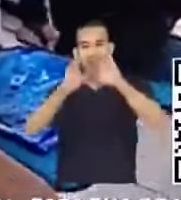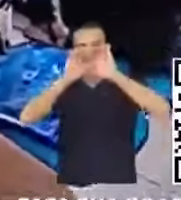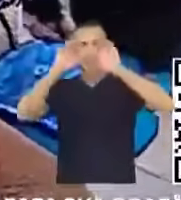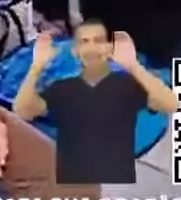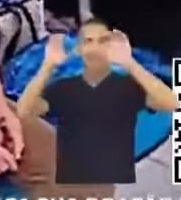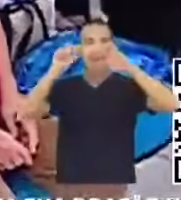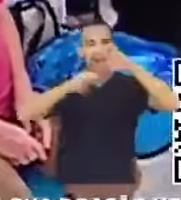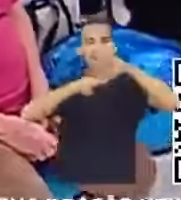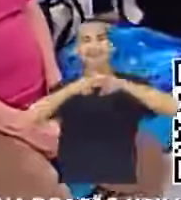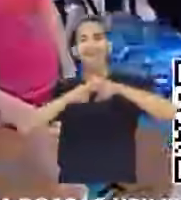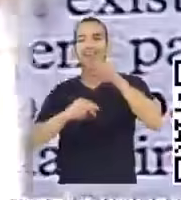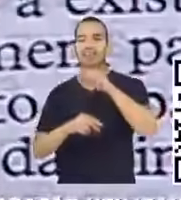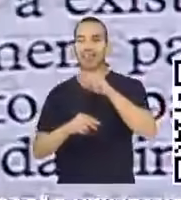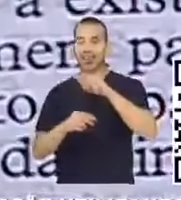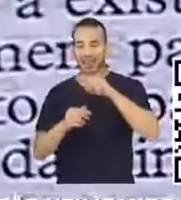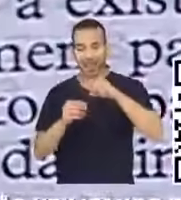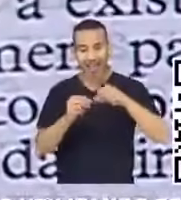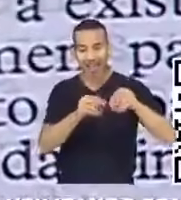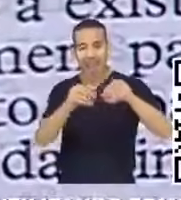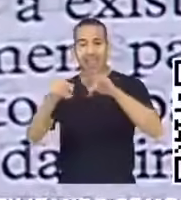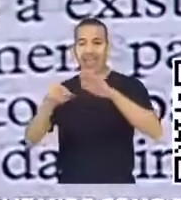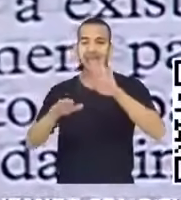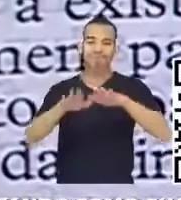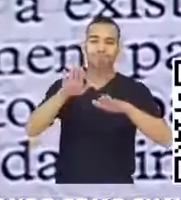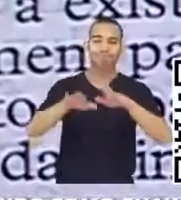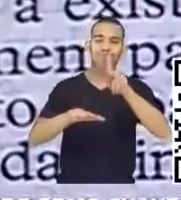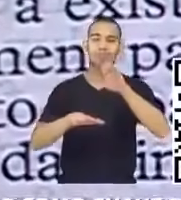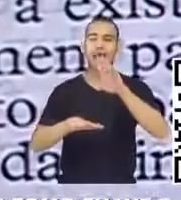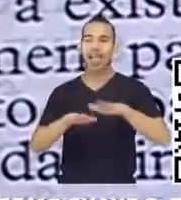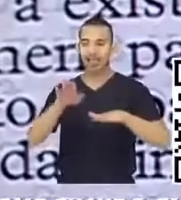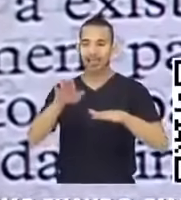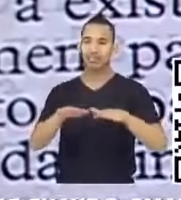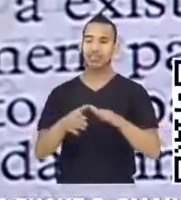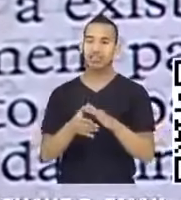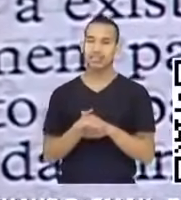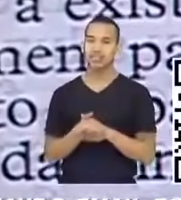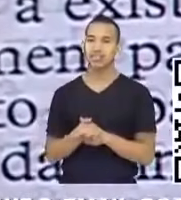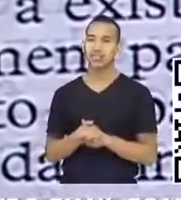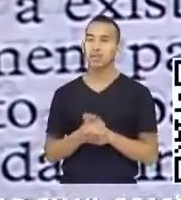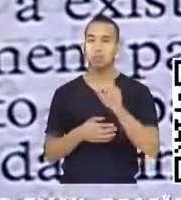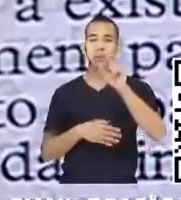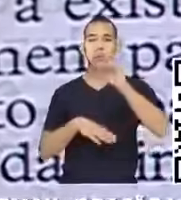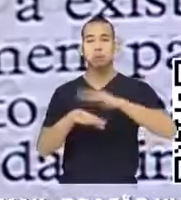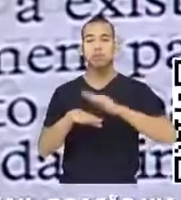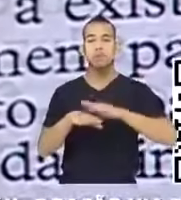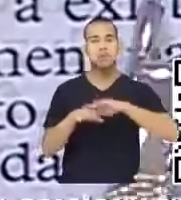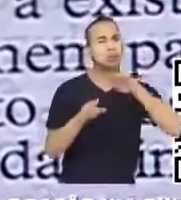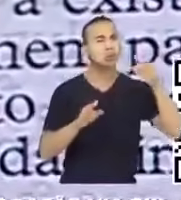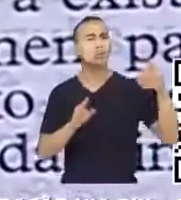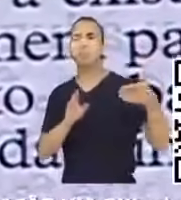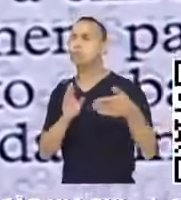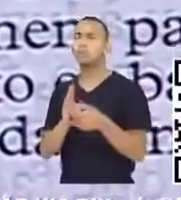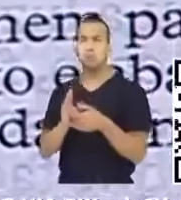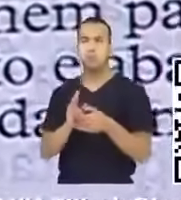é a cadeirinha dele a terra o estrado dos pés e e o que fez tudo tudo tudo